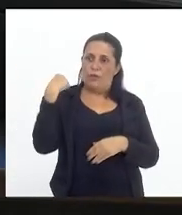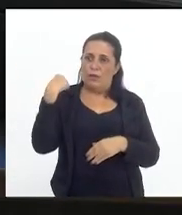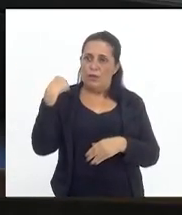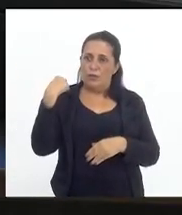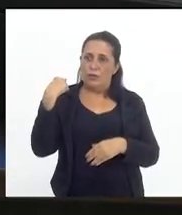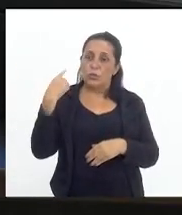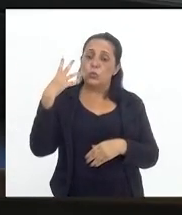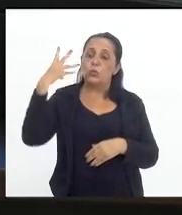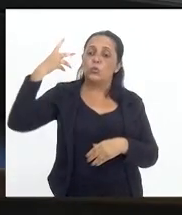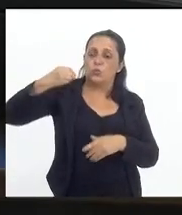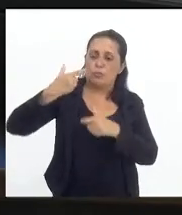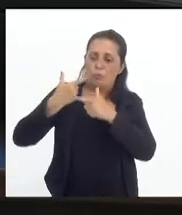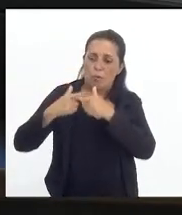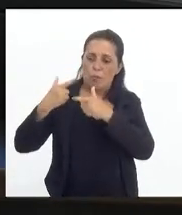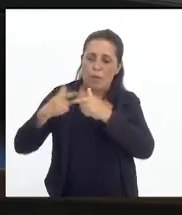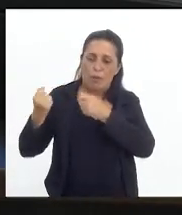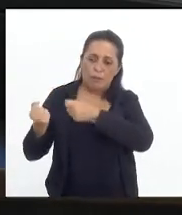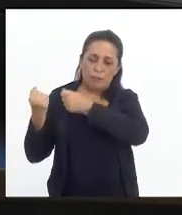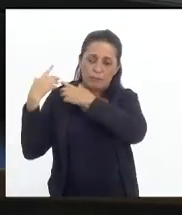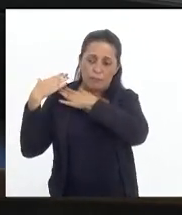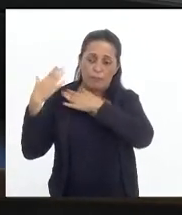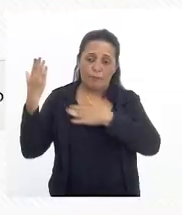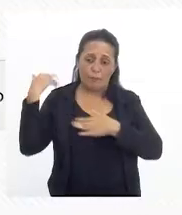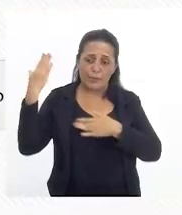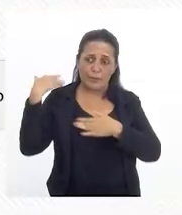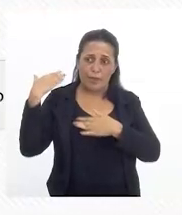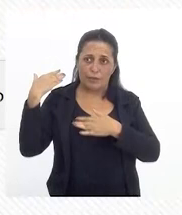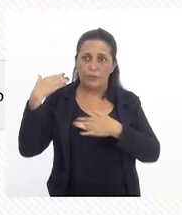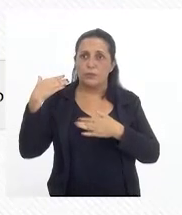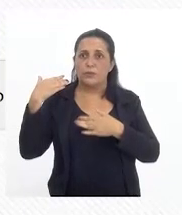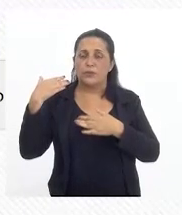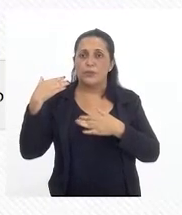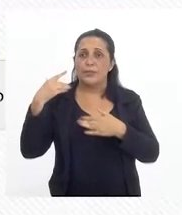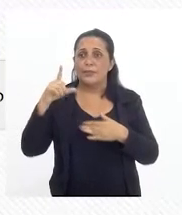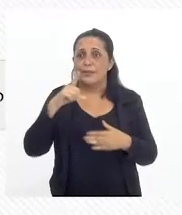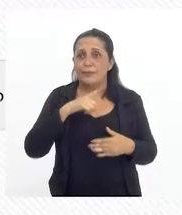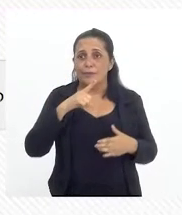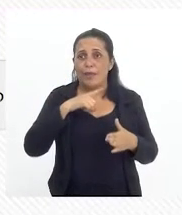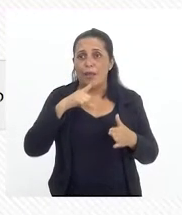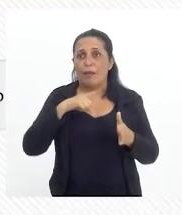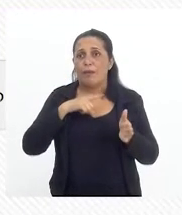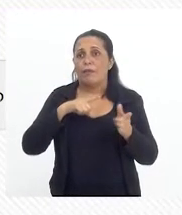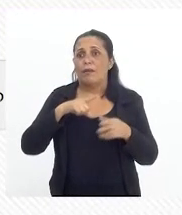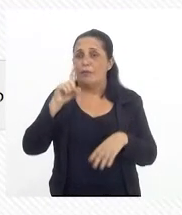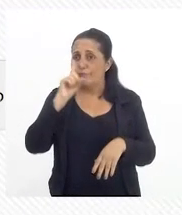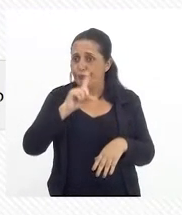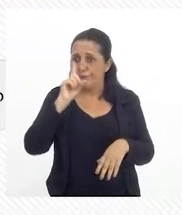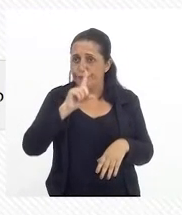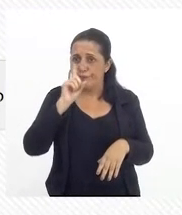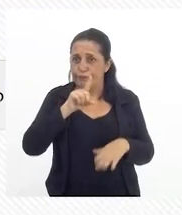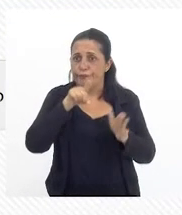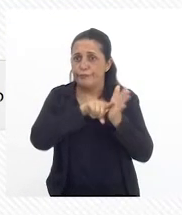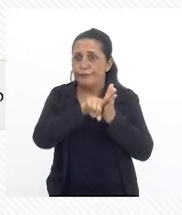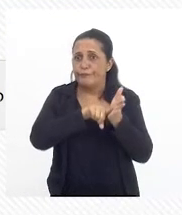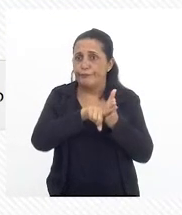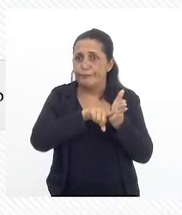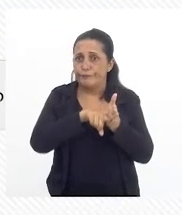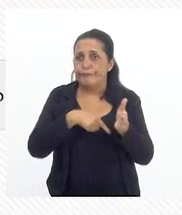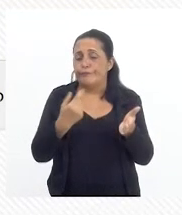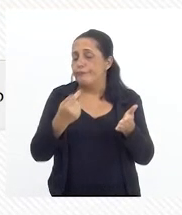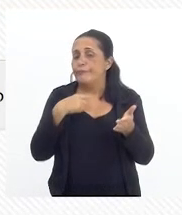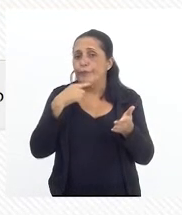revisitar problema que nós estivermos lá atrás de ter déficit fiscal e não consegui pagar